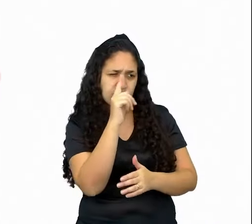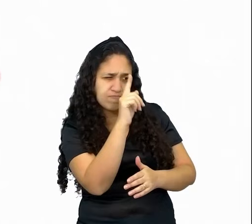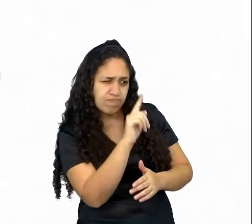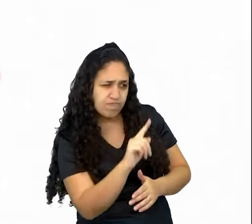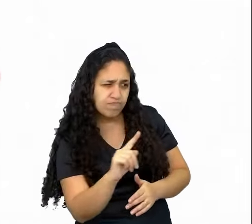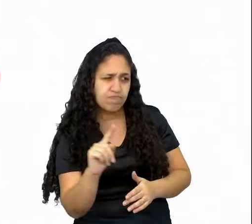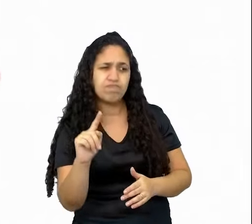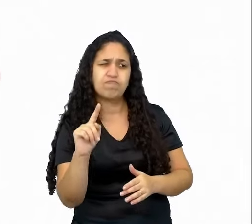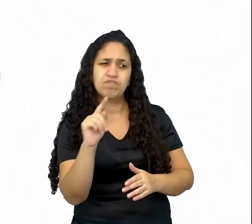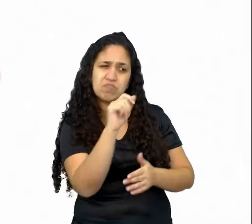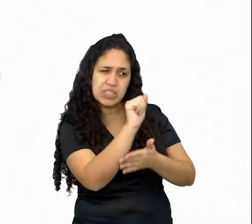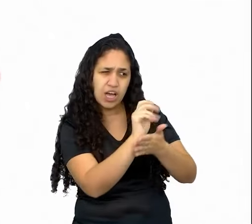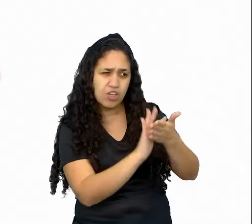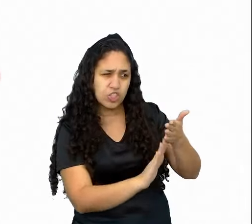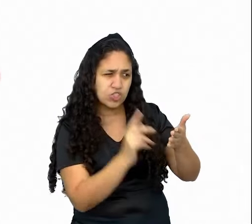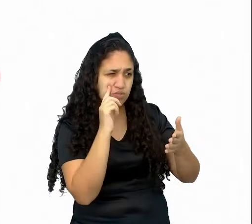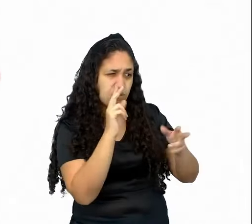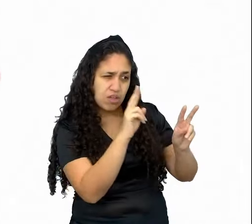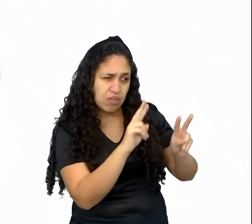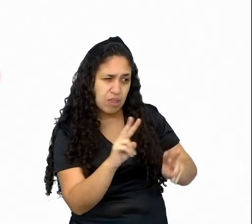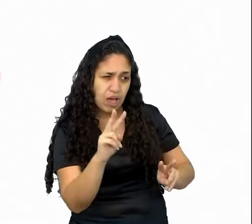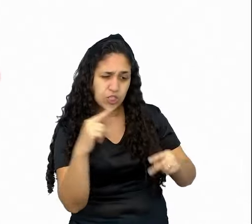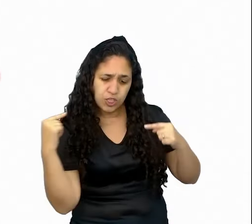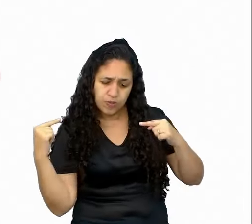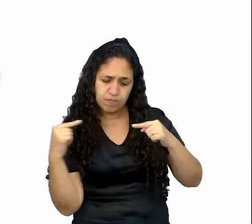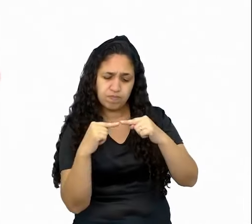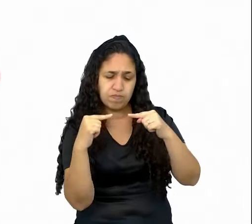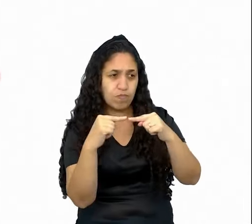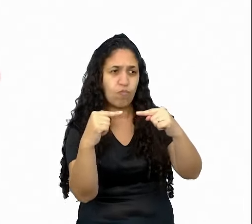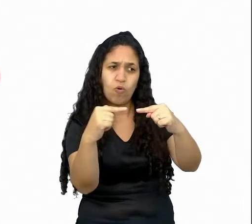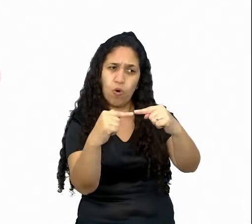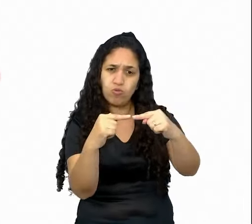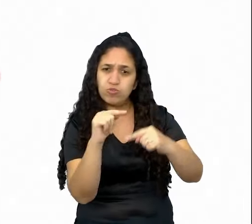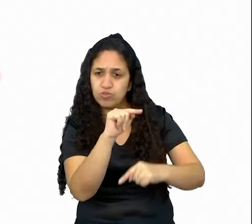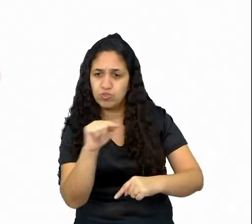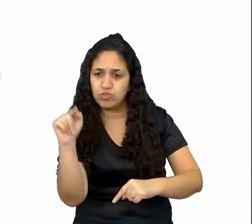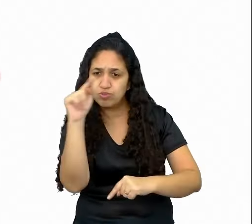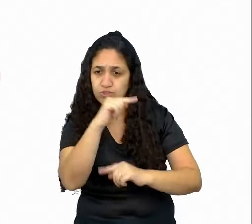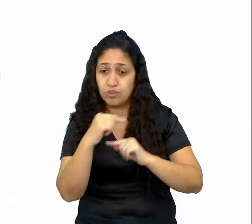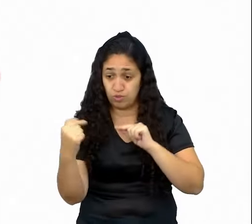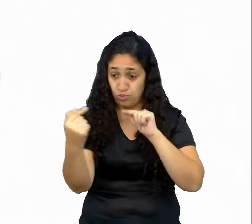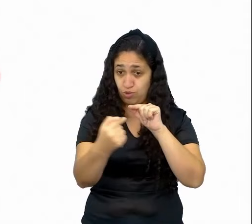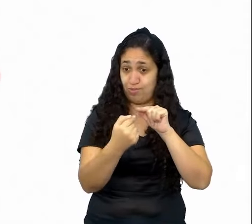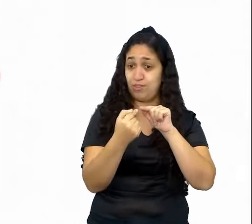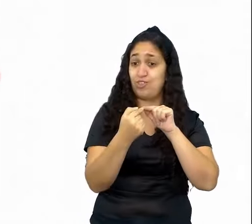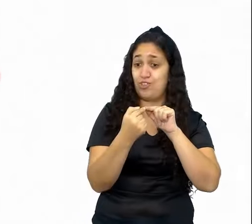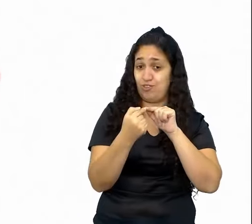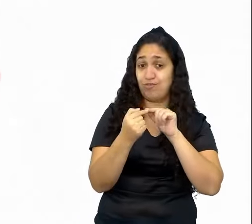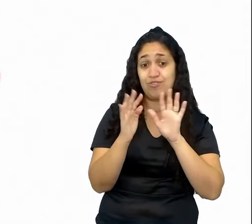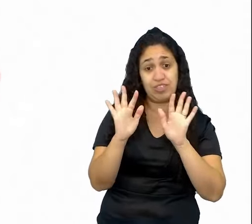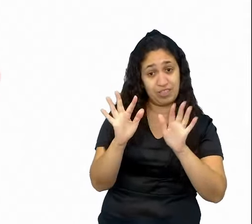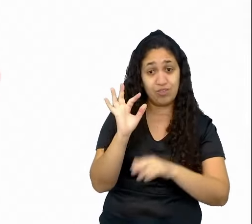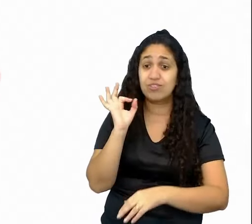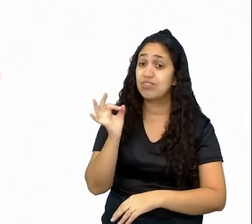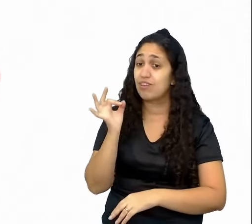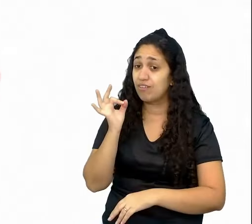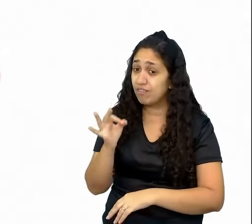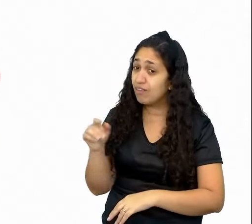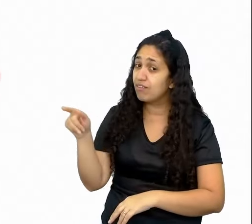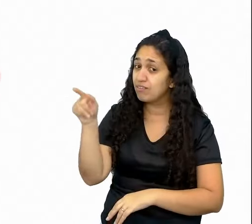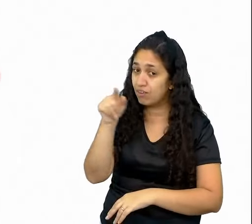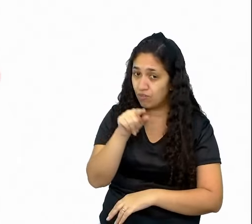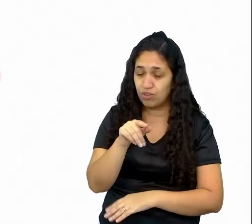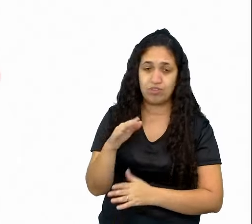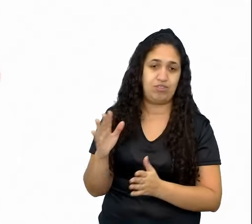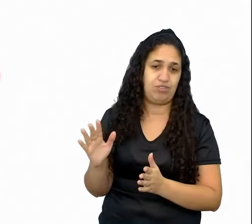se aquelas atividades elas vão ao encontro desses objetivos, né? Com certeza, vocês vão